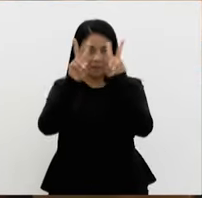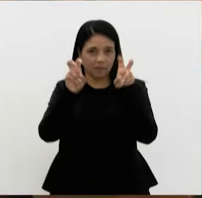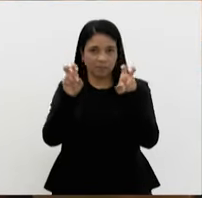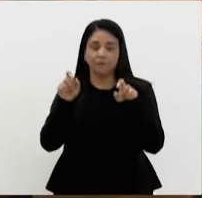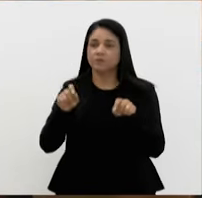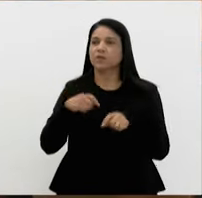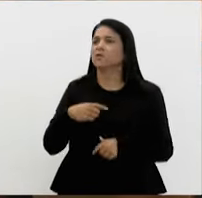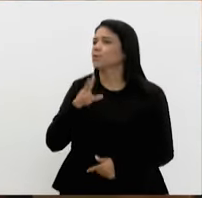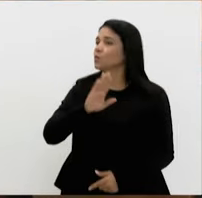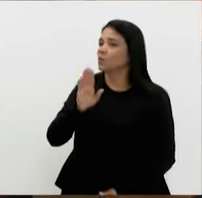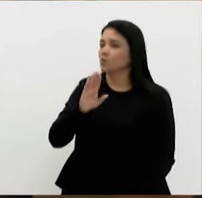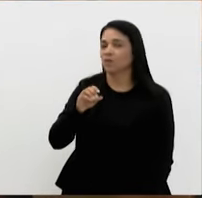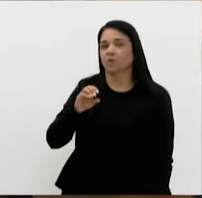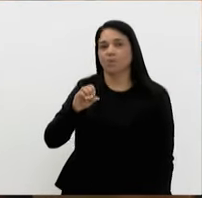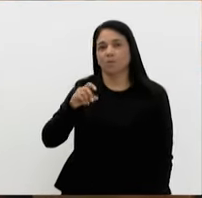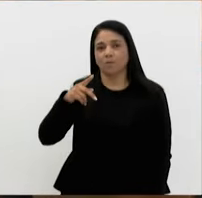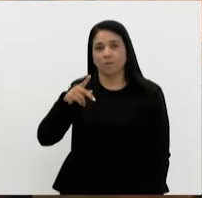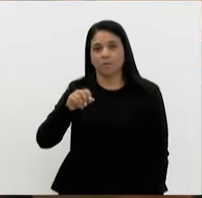Paulo Vitor.